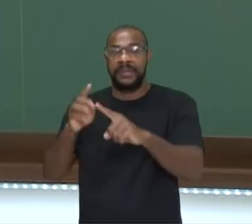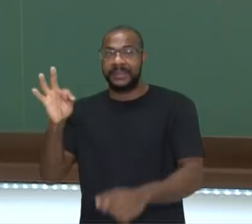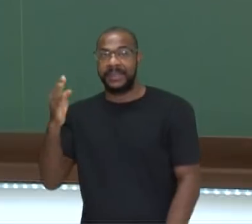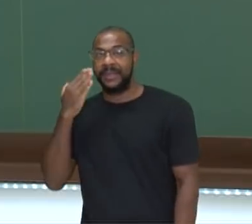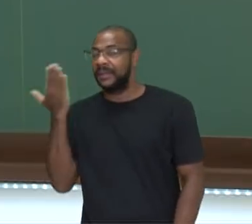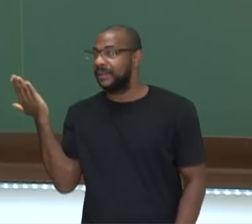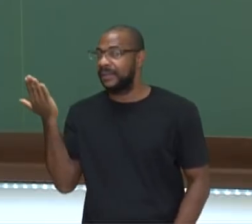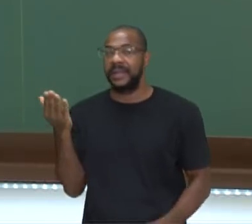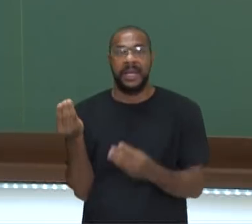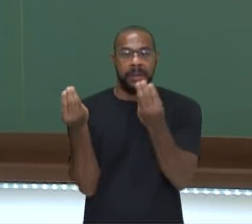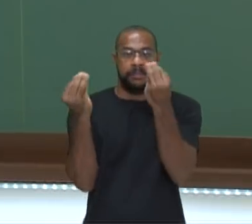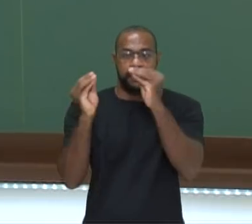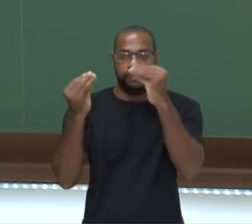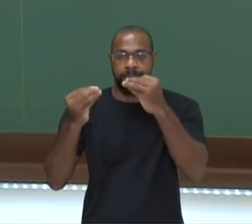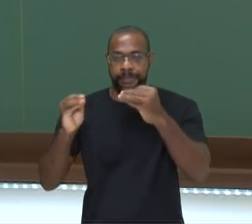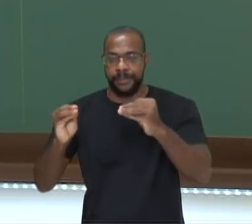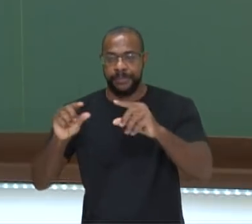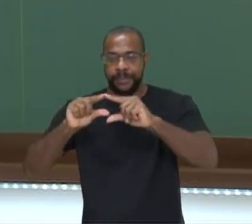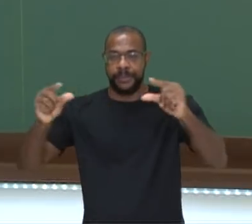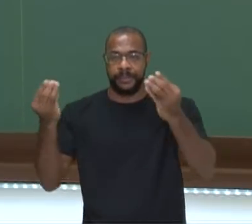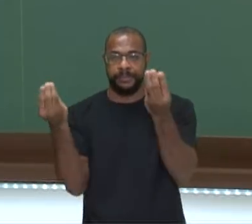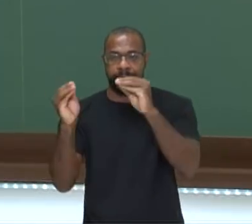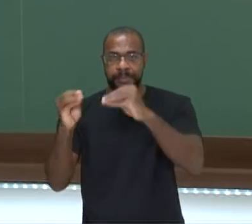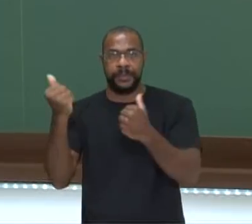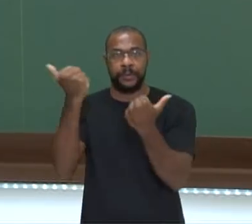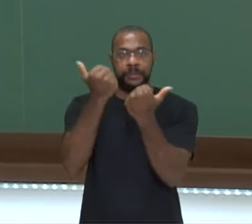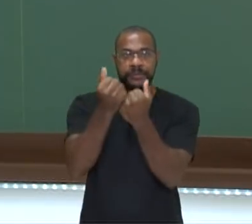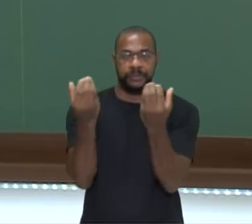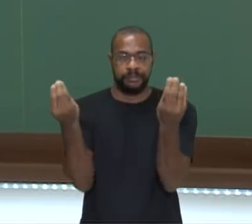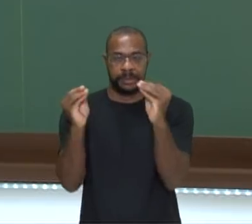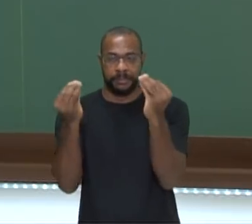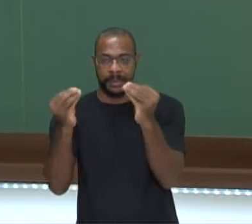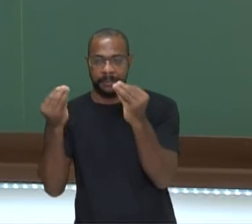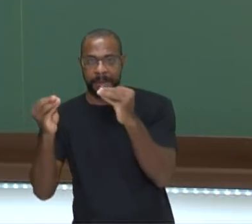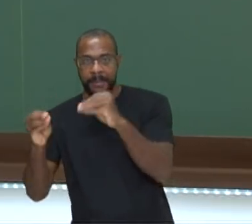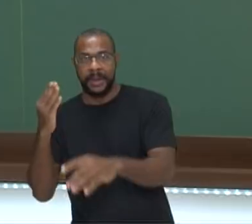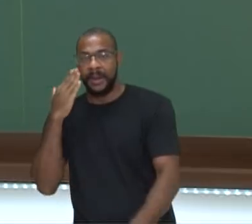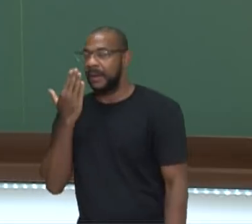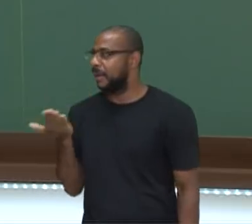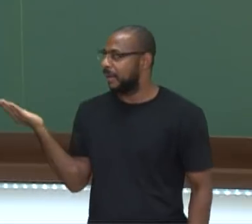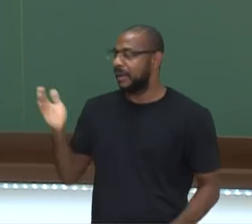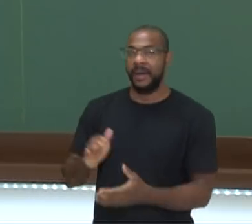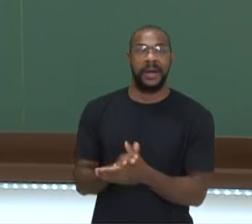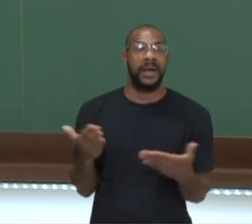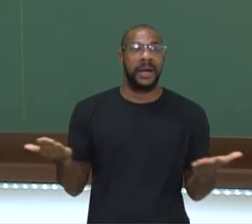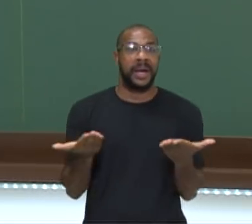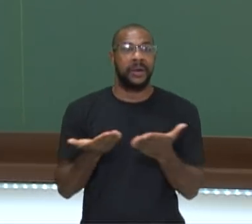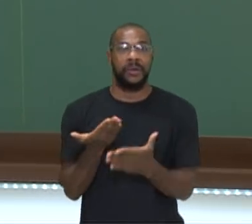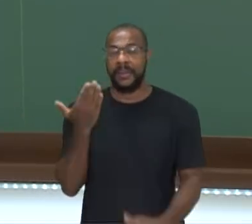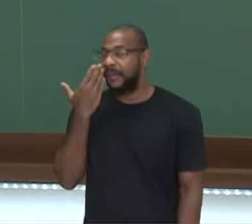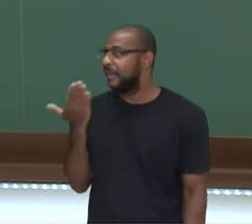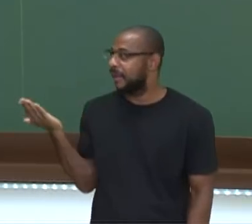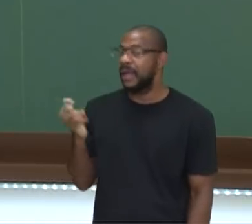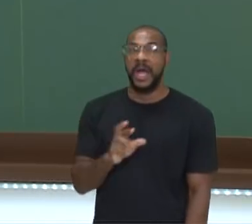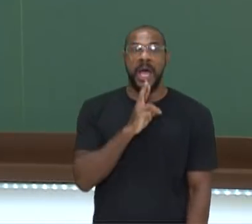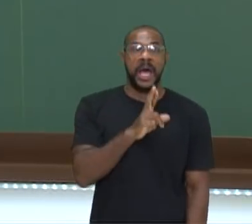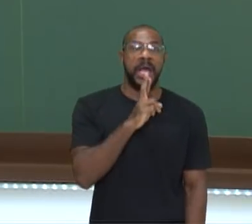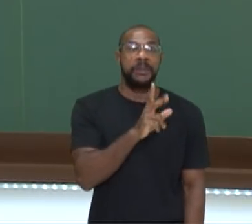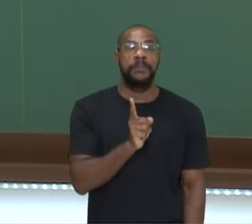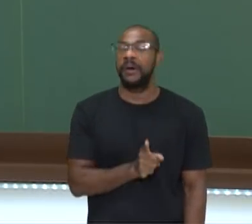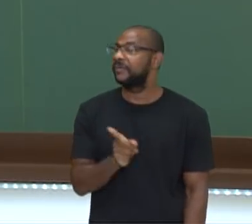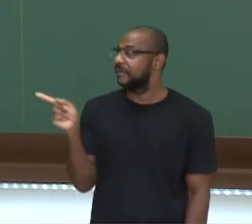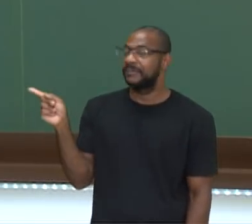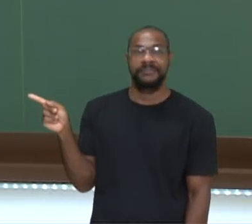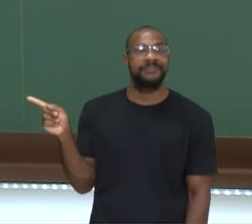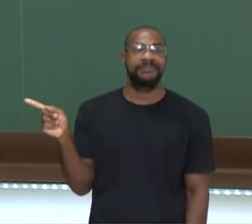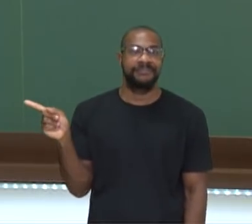4 centésimos, e o tempo 5. Fazendo o produto, significa que o juro vai ser de